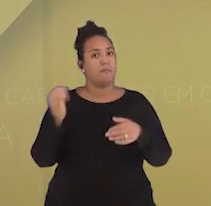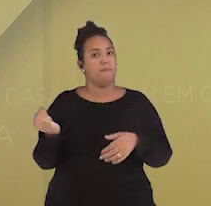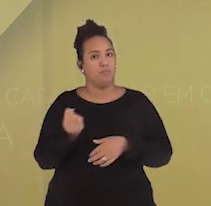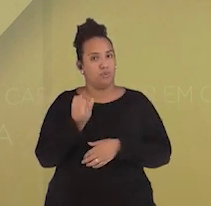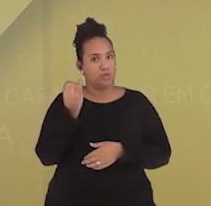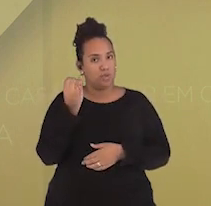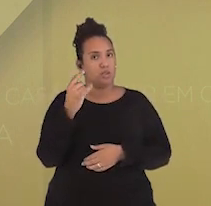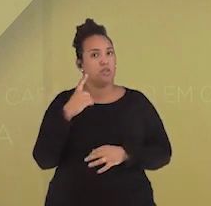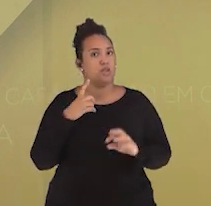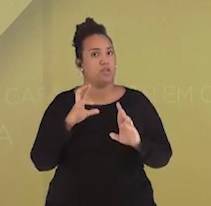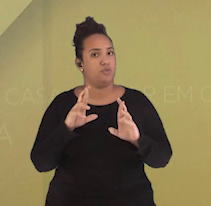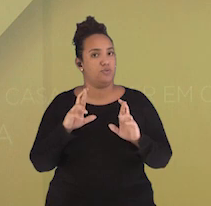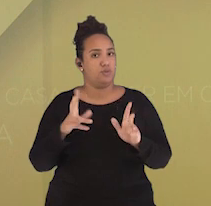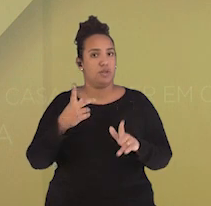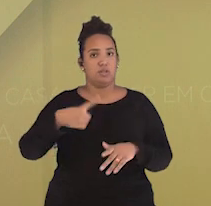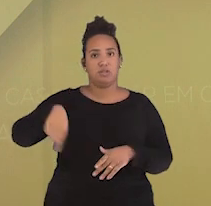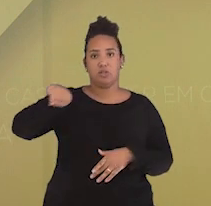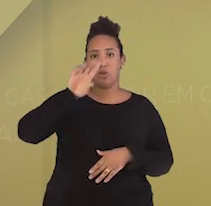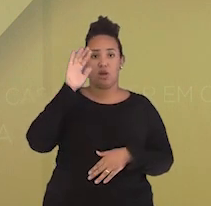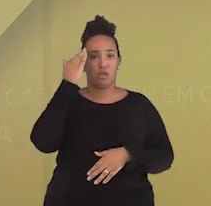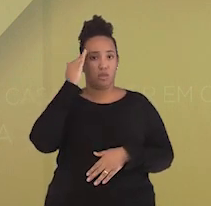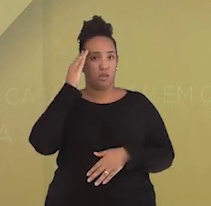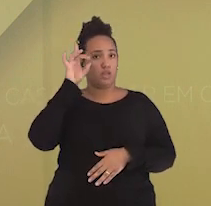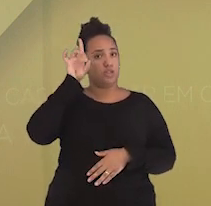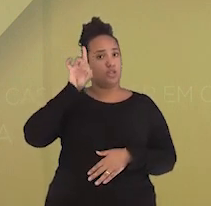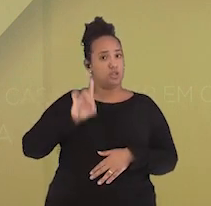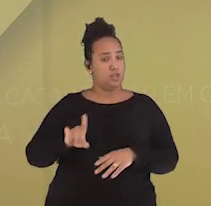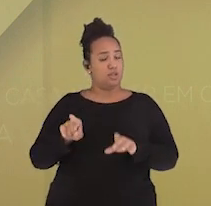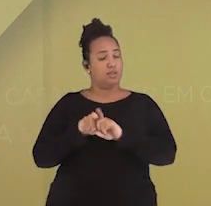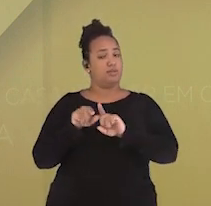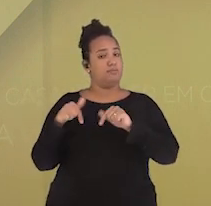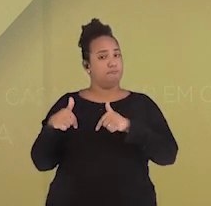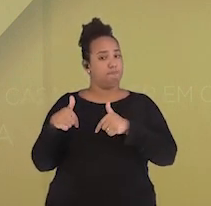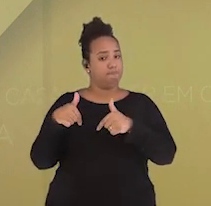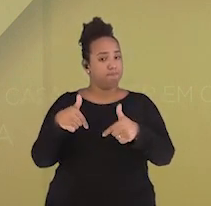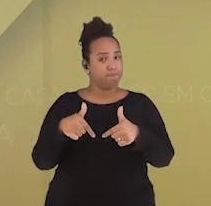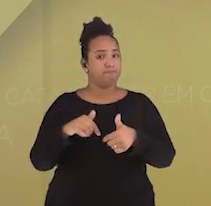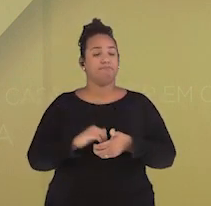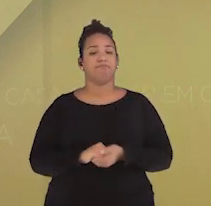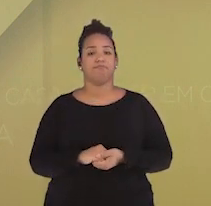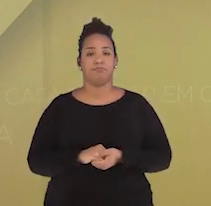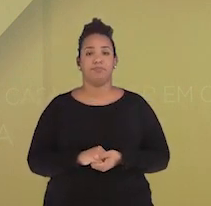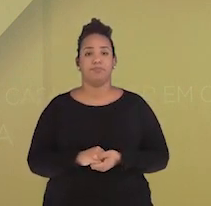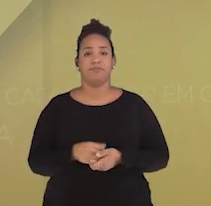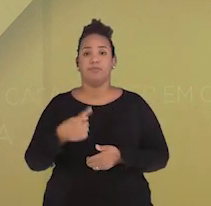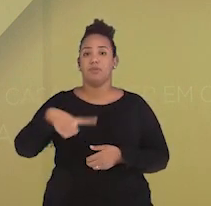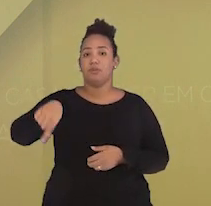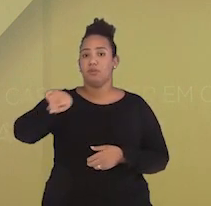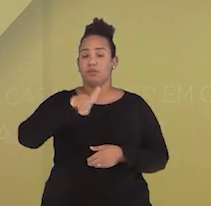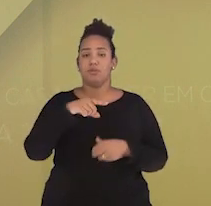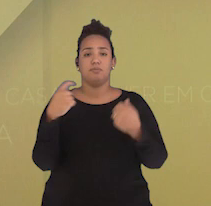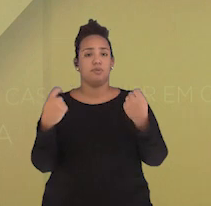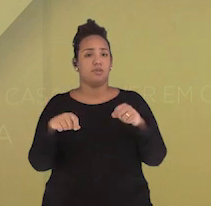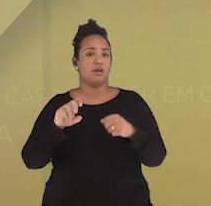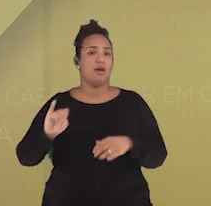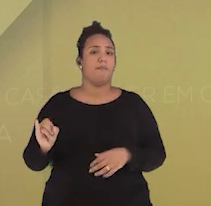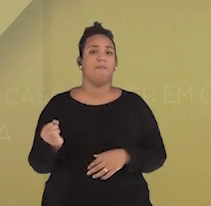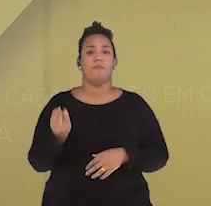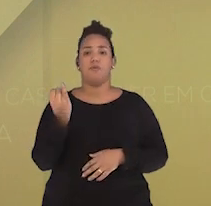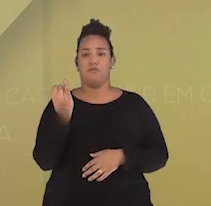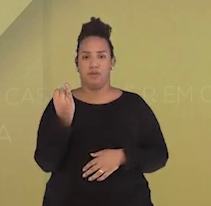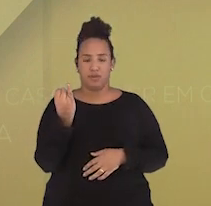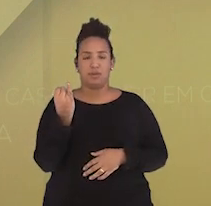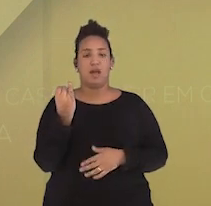para entendermos nossos direitos e deveres. Não podemos deixar de aproveitar a oportunidade que nós temos